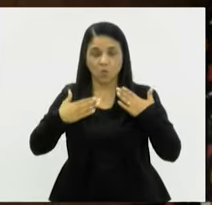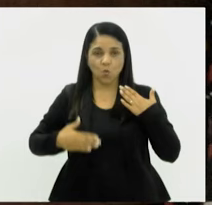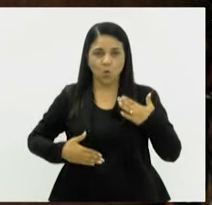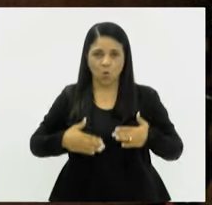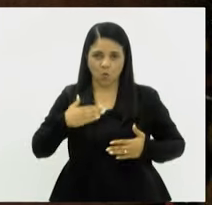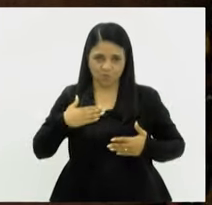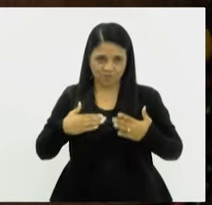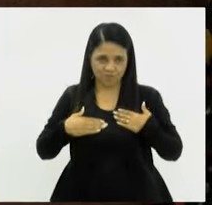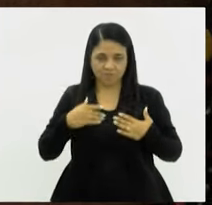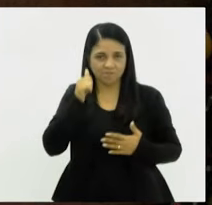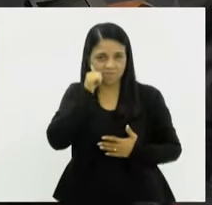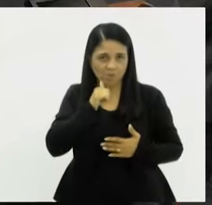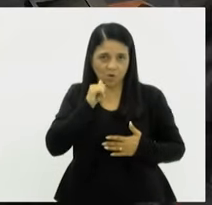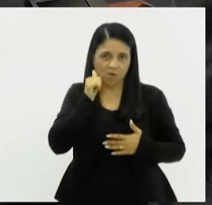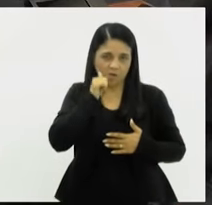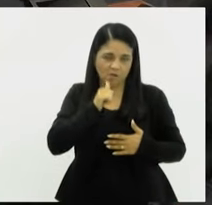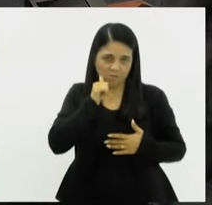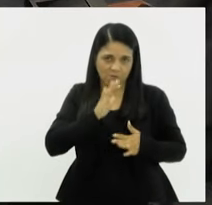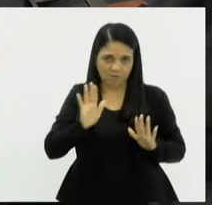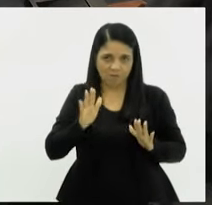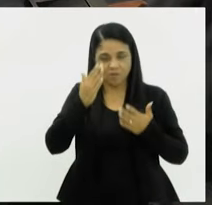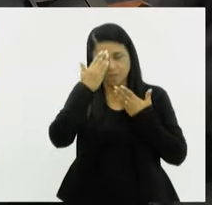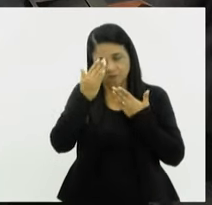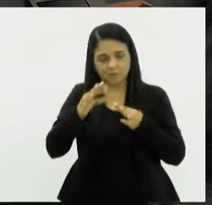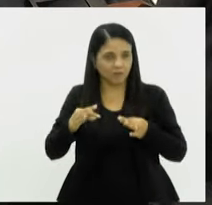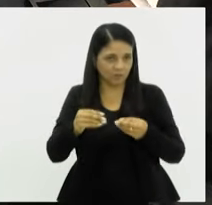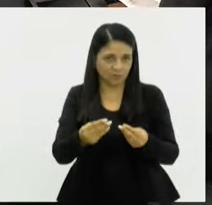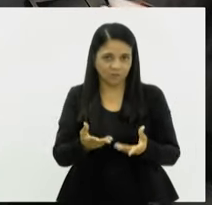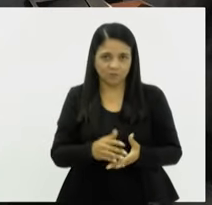Muito obrigada a todos.